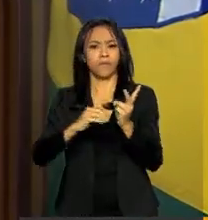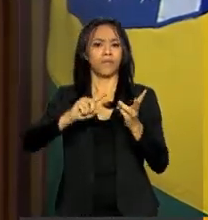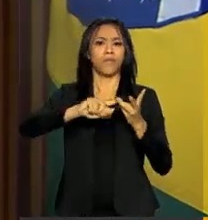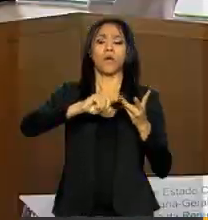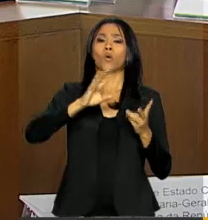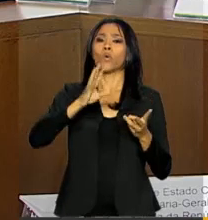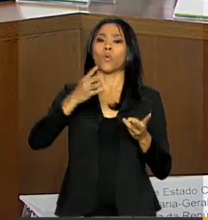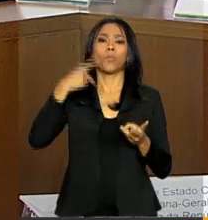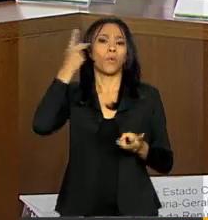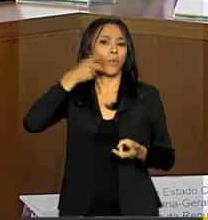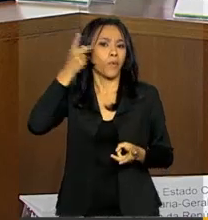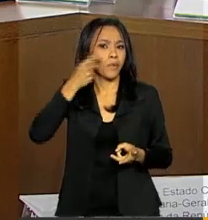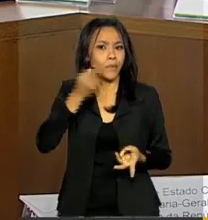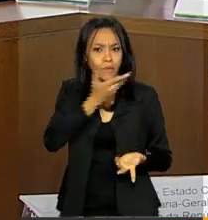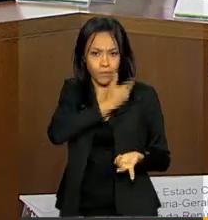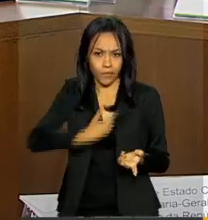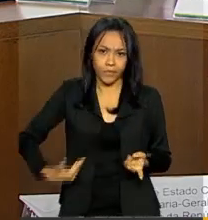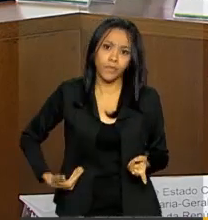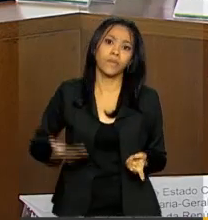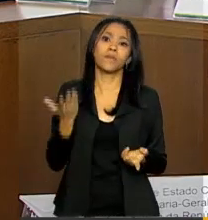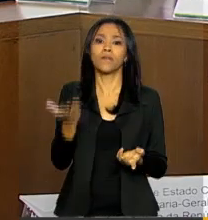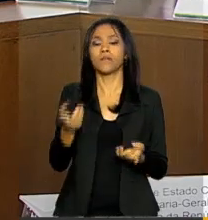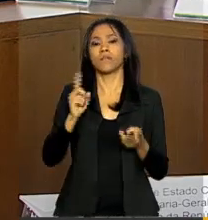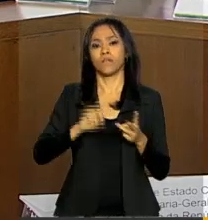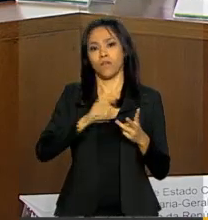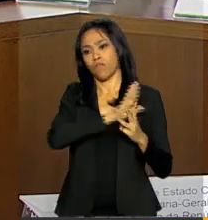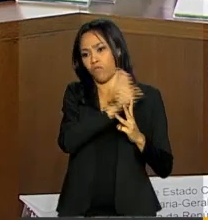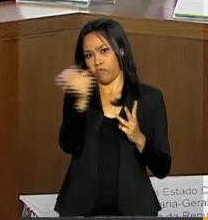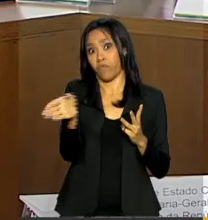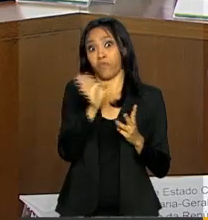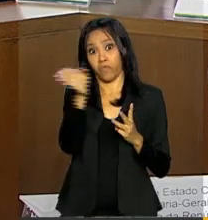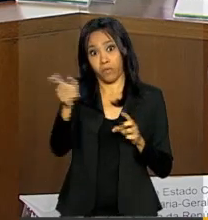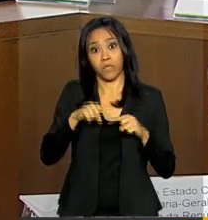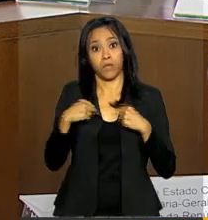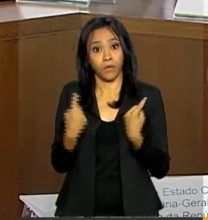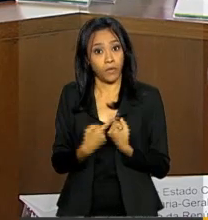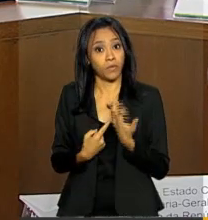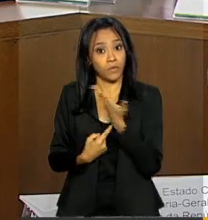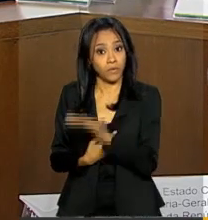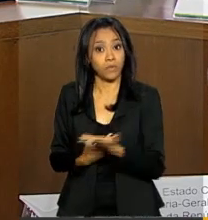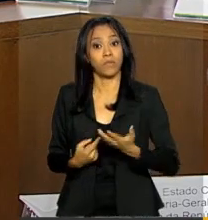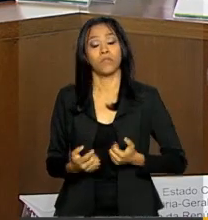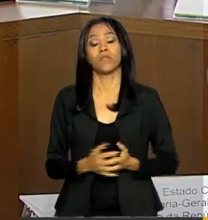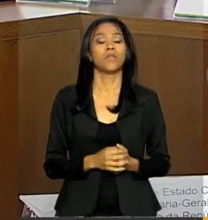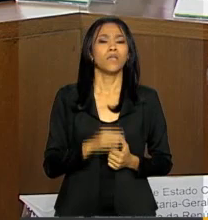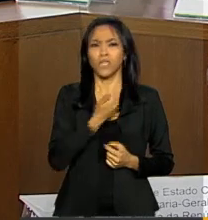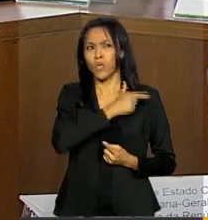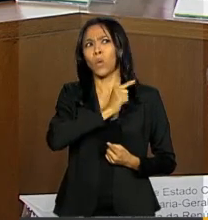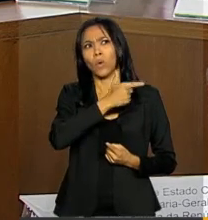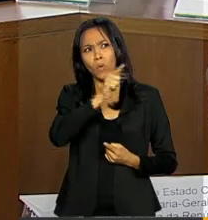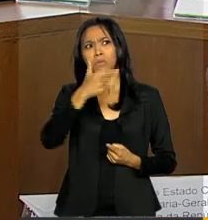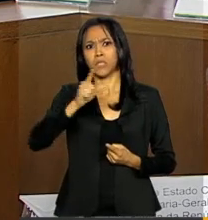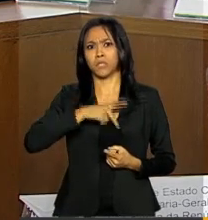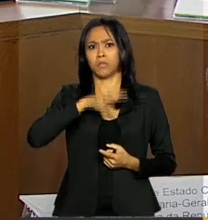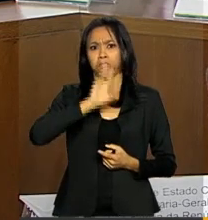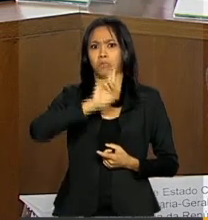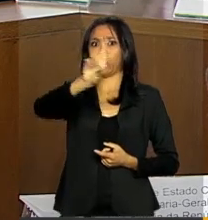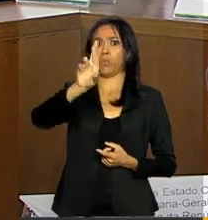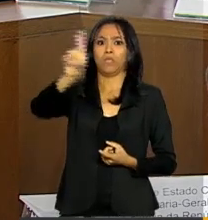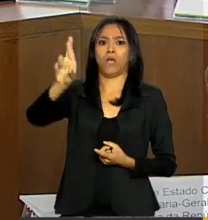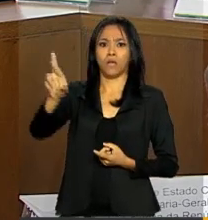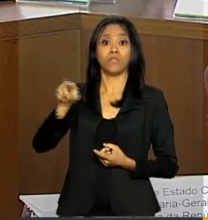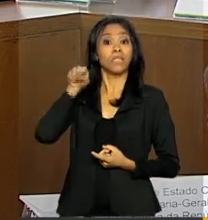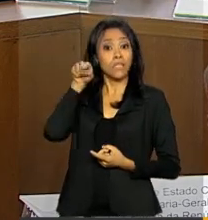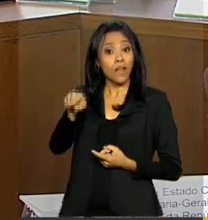república a senhora presidente do senado e do supremo tribunal federal e outras tantas autoridades e lá nós